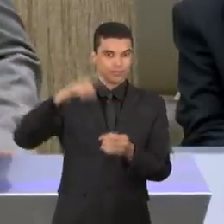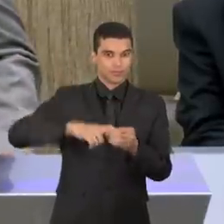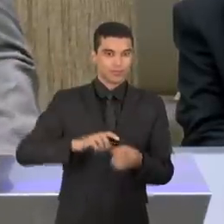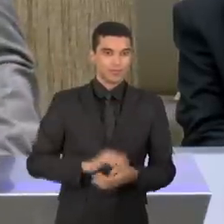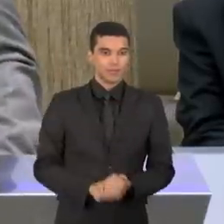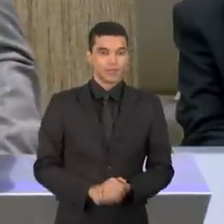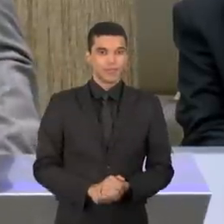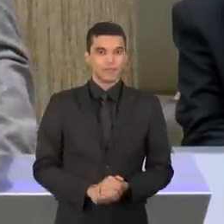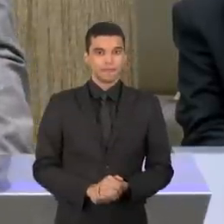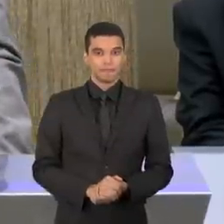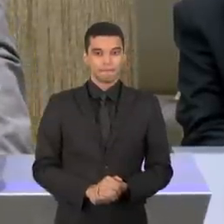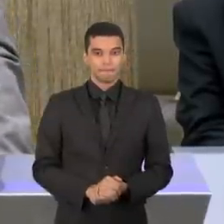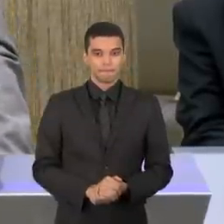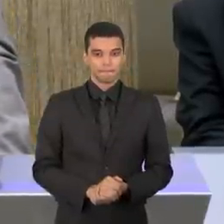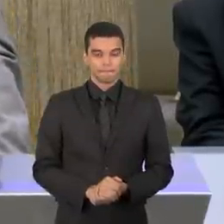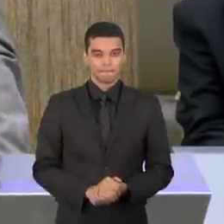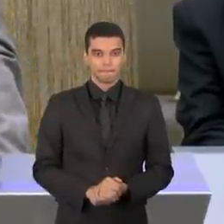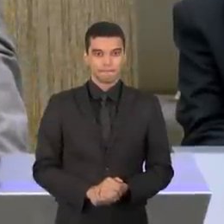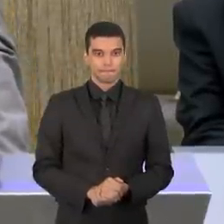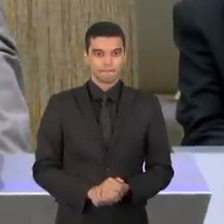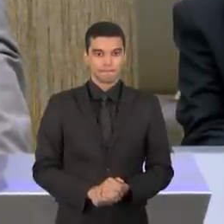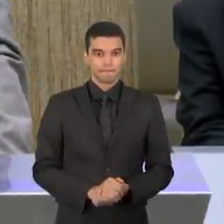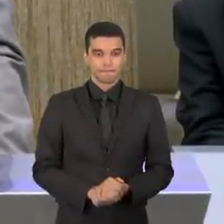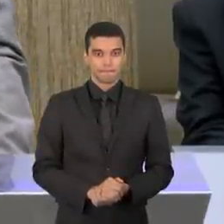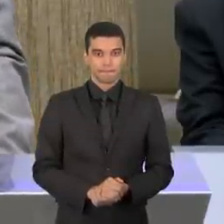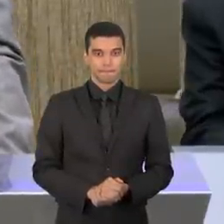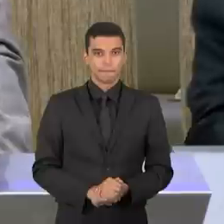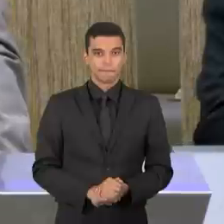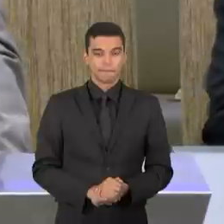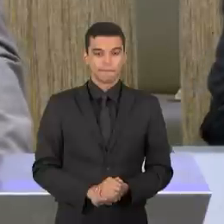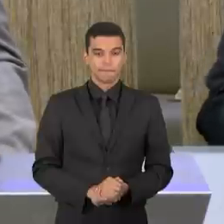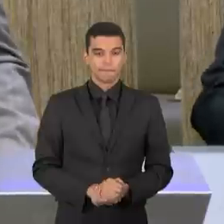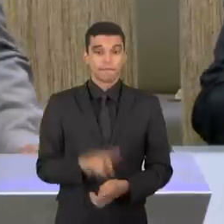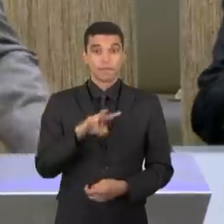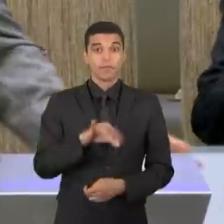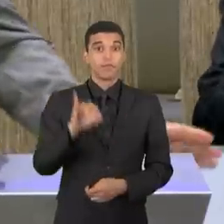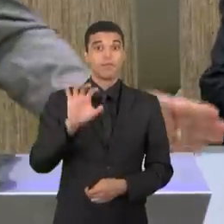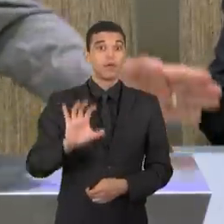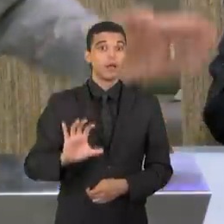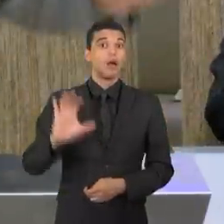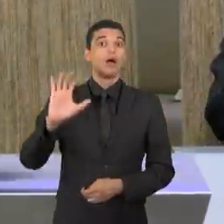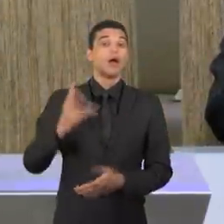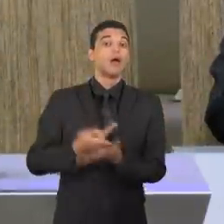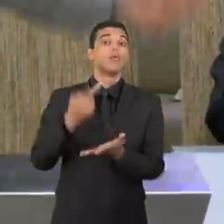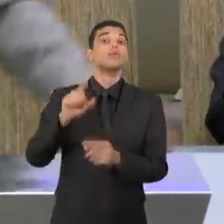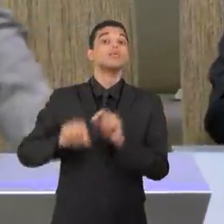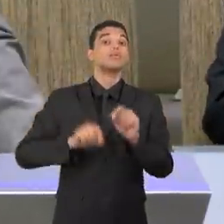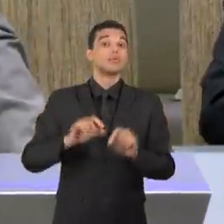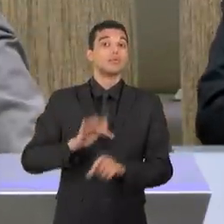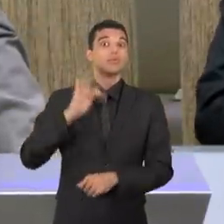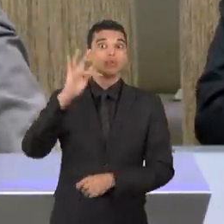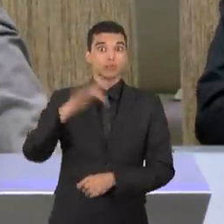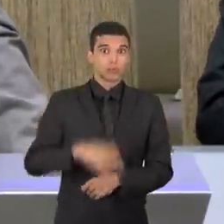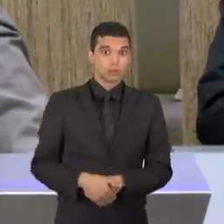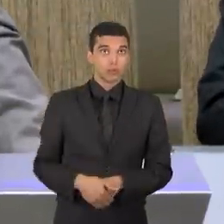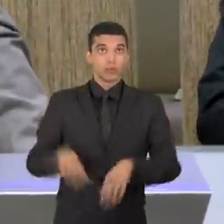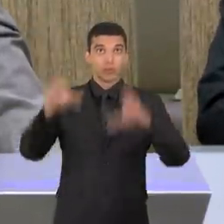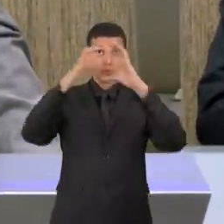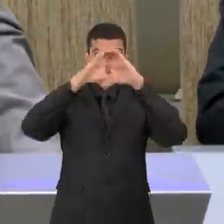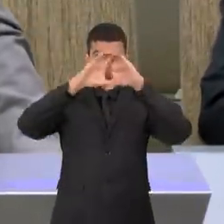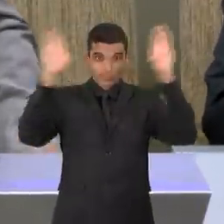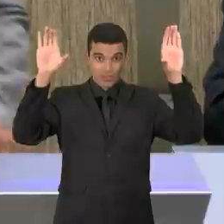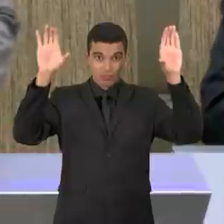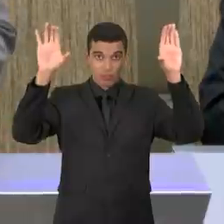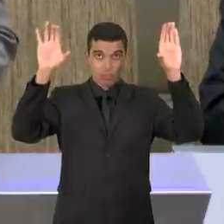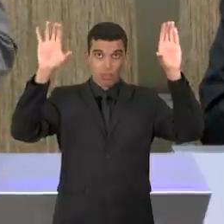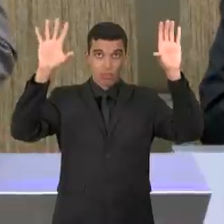terrível dia que vai acontecer, em que os elementos em céus em fogo se fundirão, mas para nós, glória a